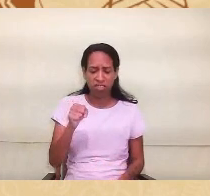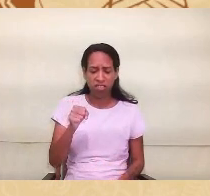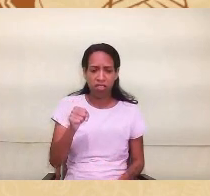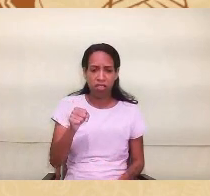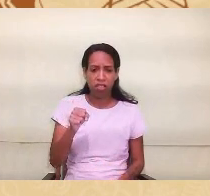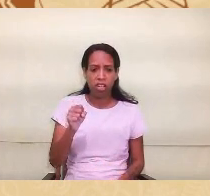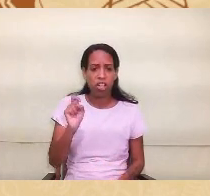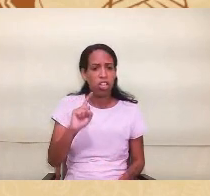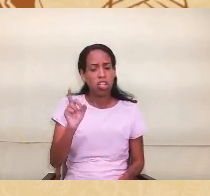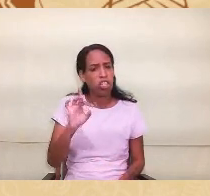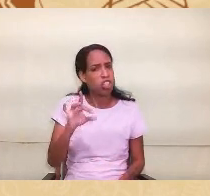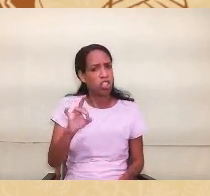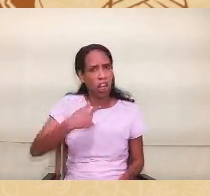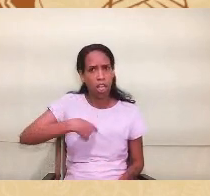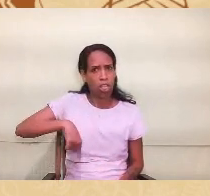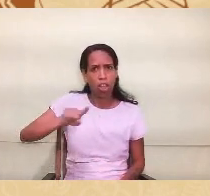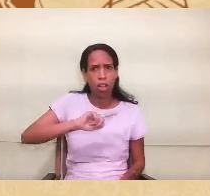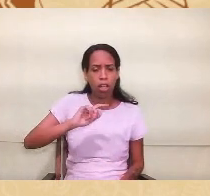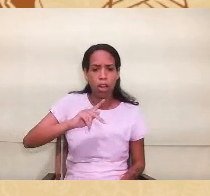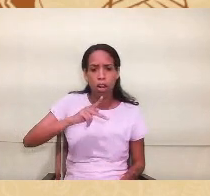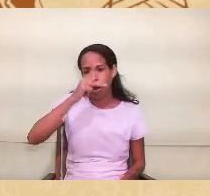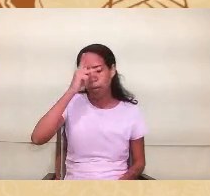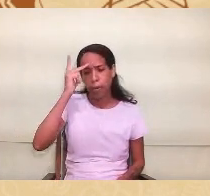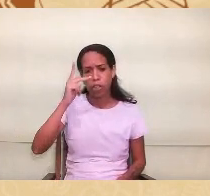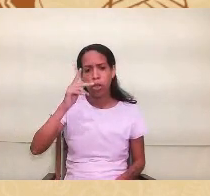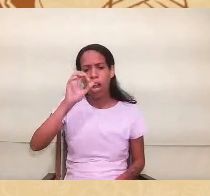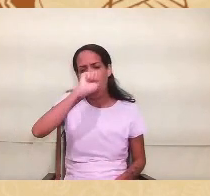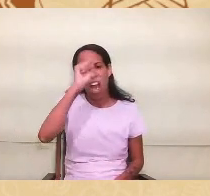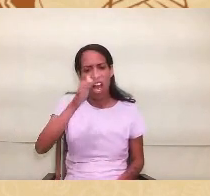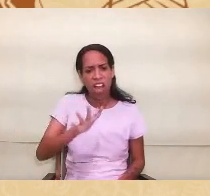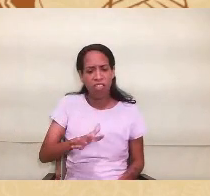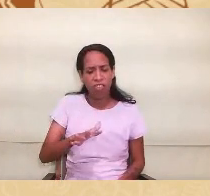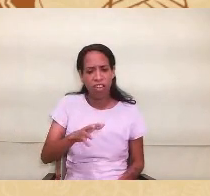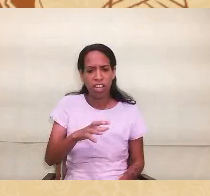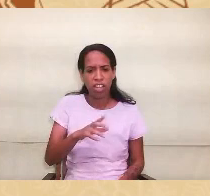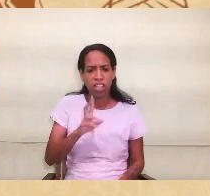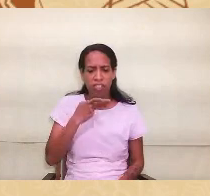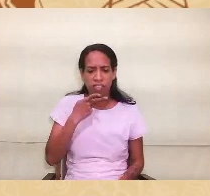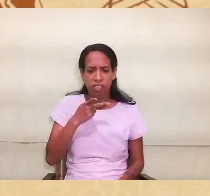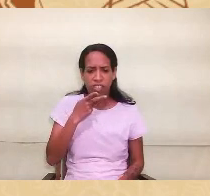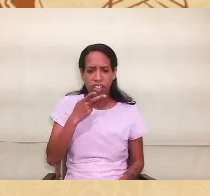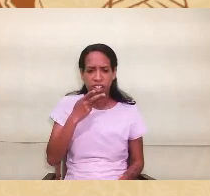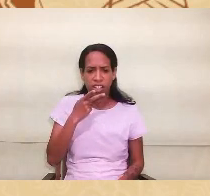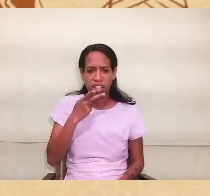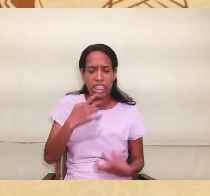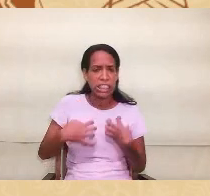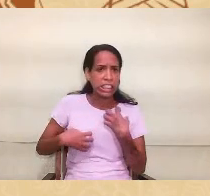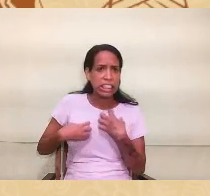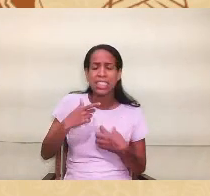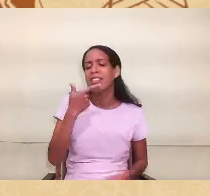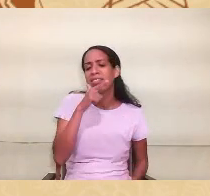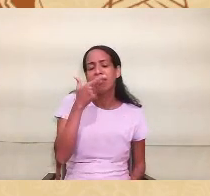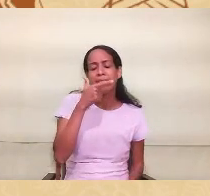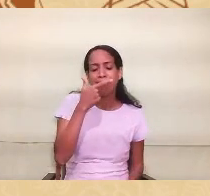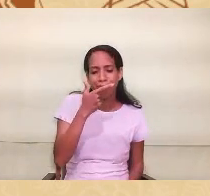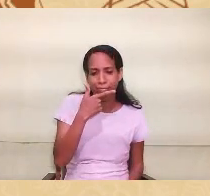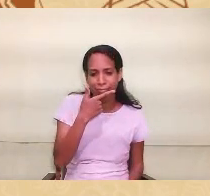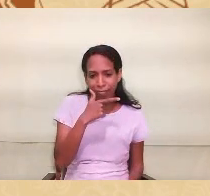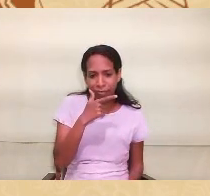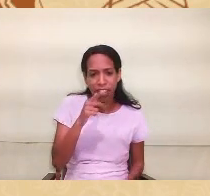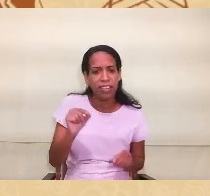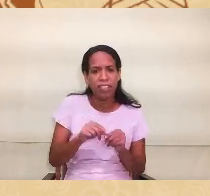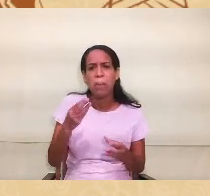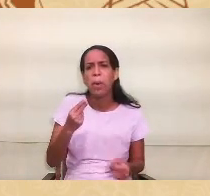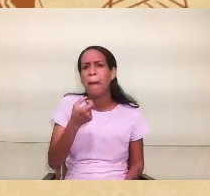a nossa, né? Você vê alguns povos da África, né? Sempre cantar essa coisa, a gente sempre dá risada. A gente faz muita